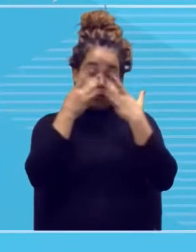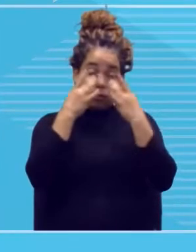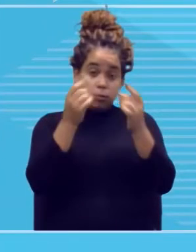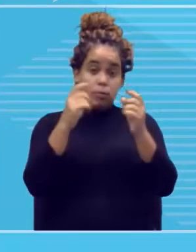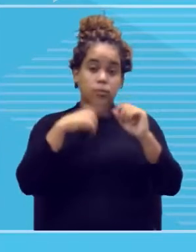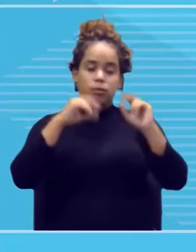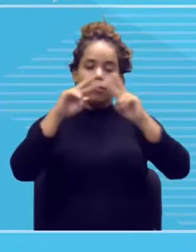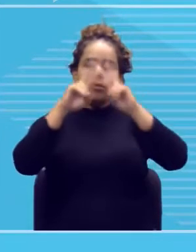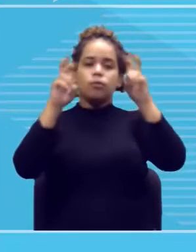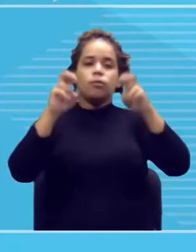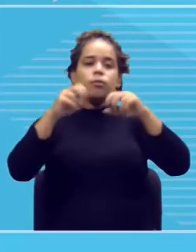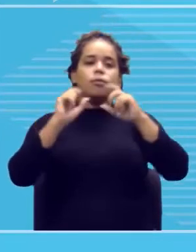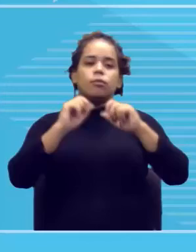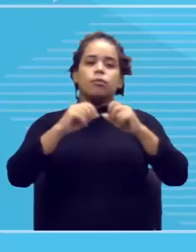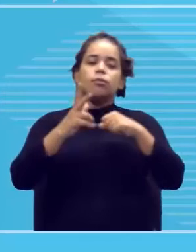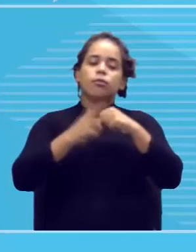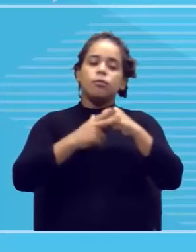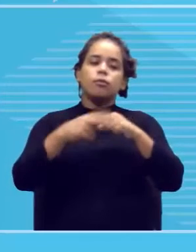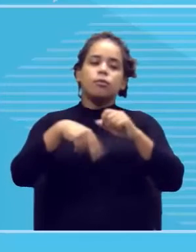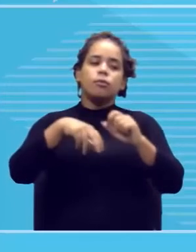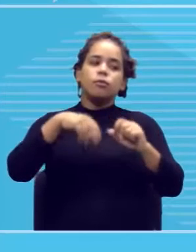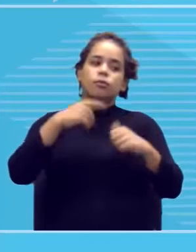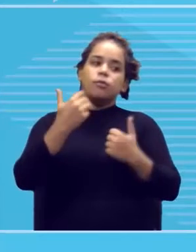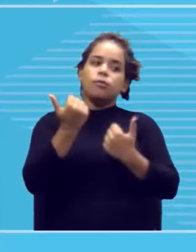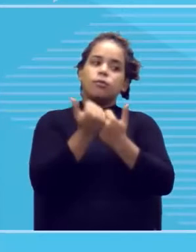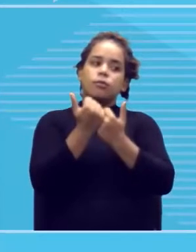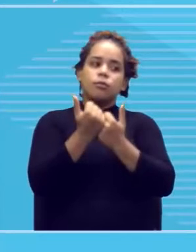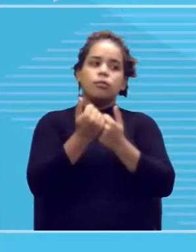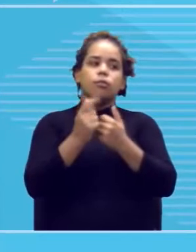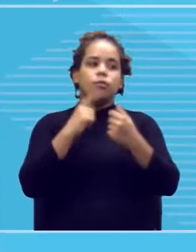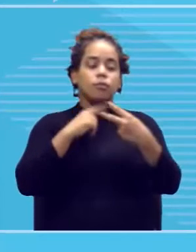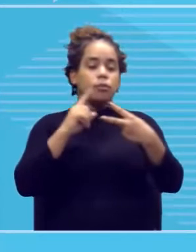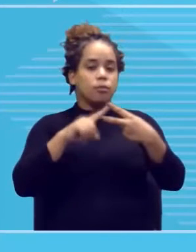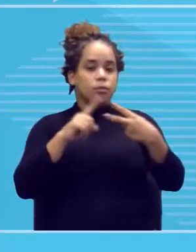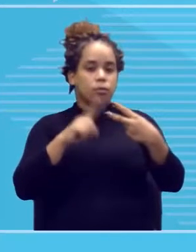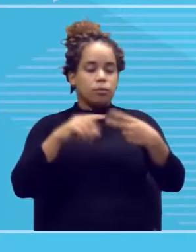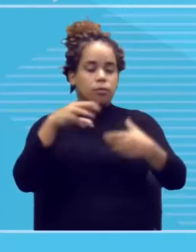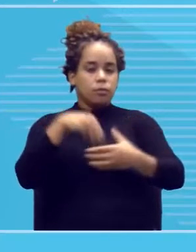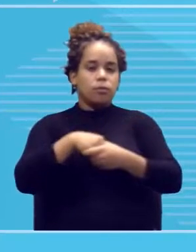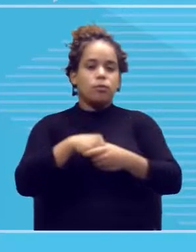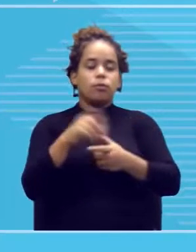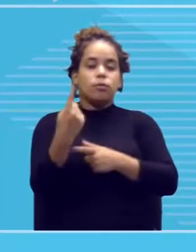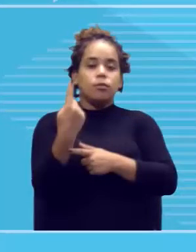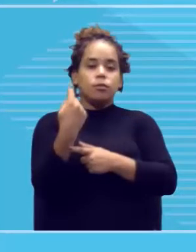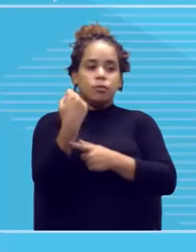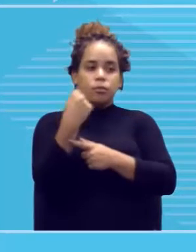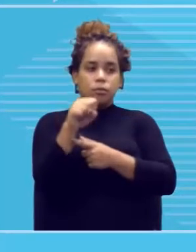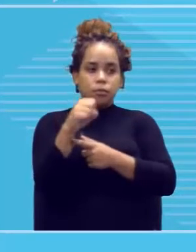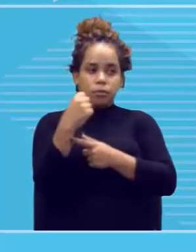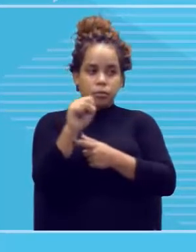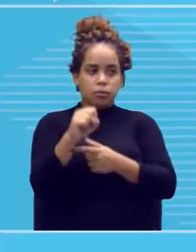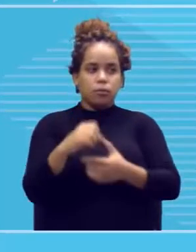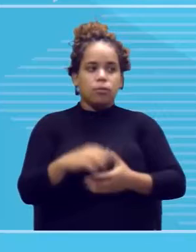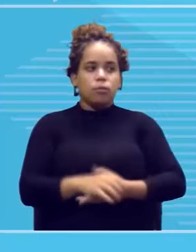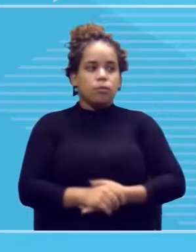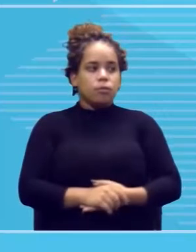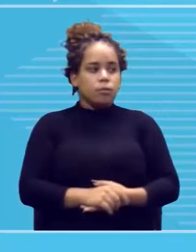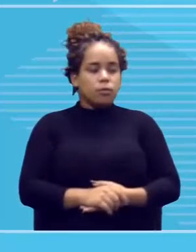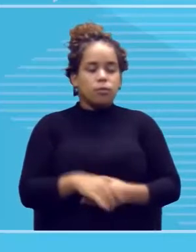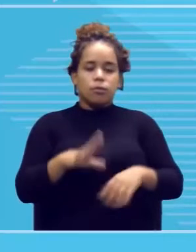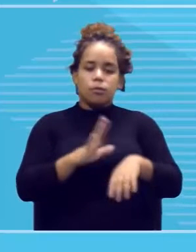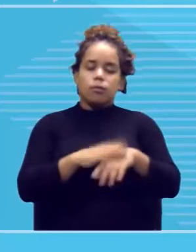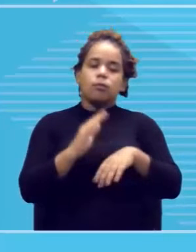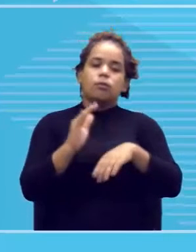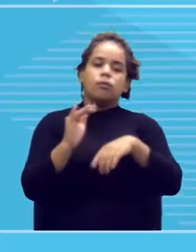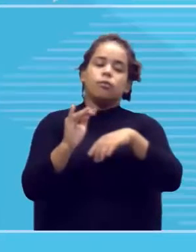com verbo modal kinha essas duas formas na negativa ou que note uma delas mais